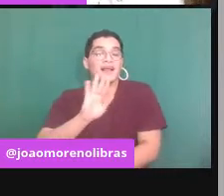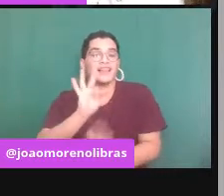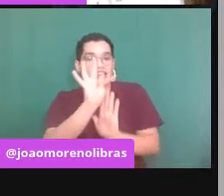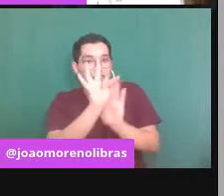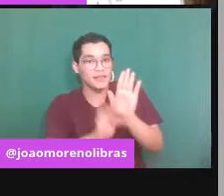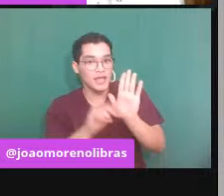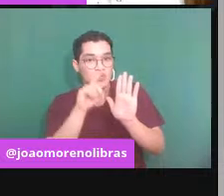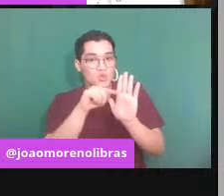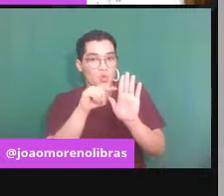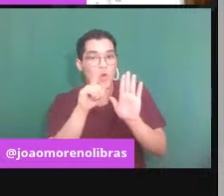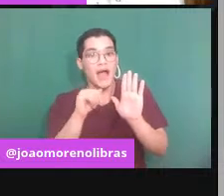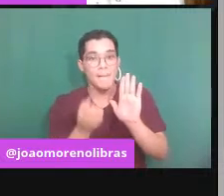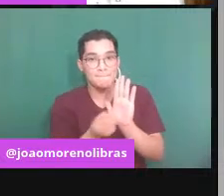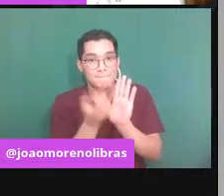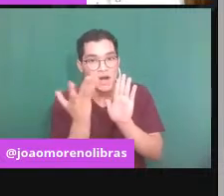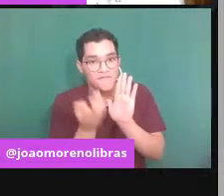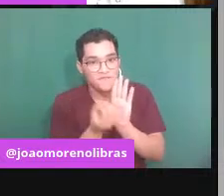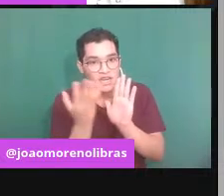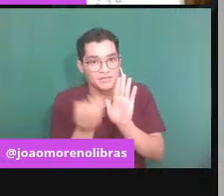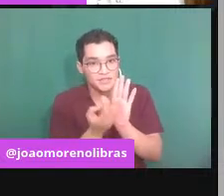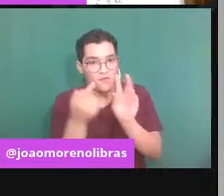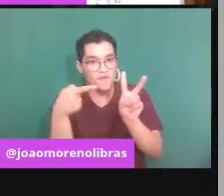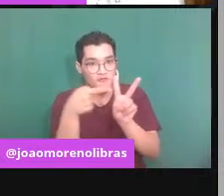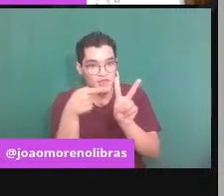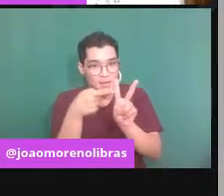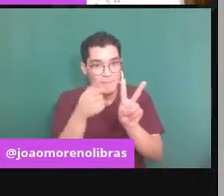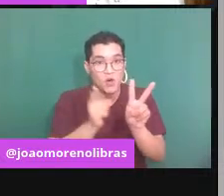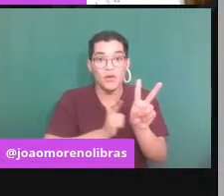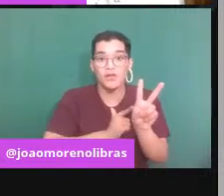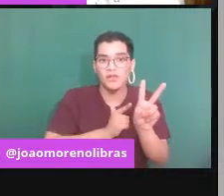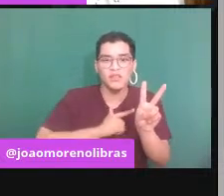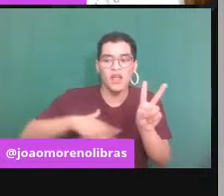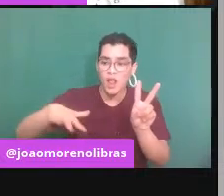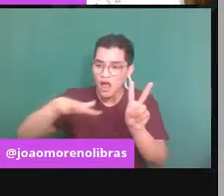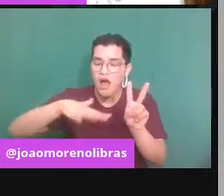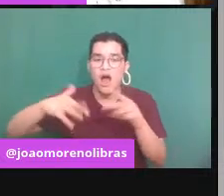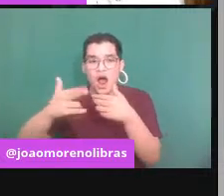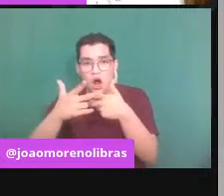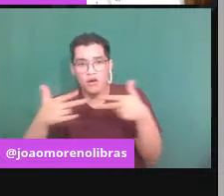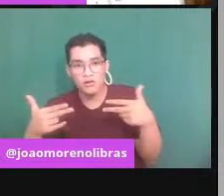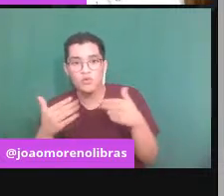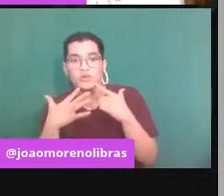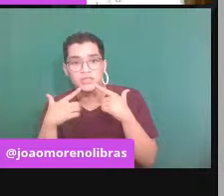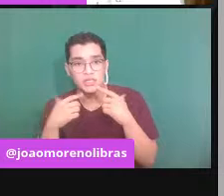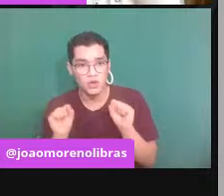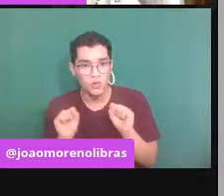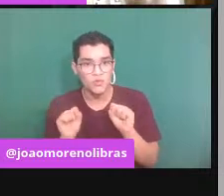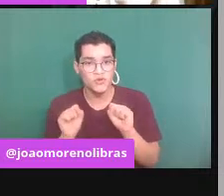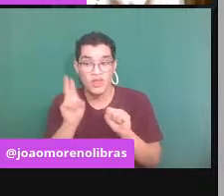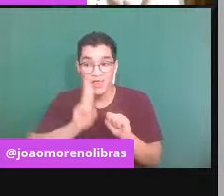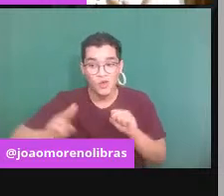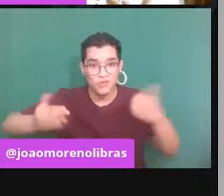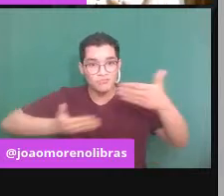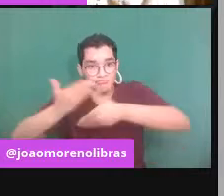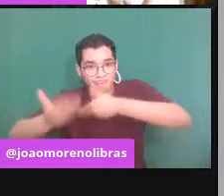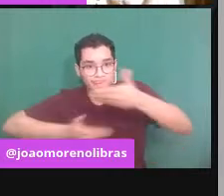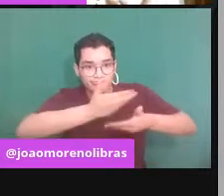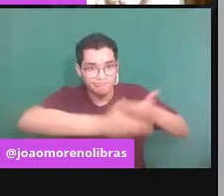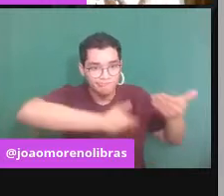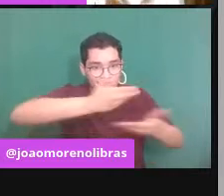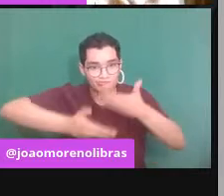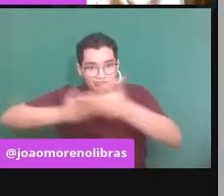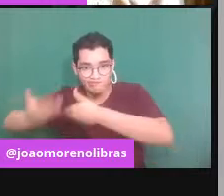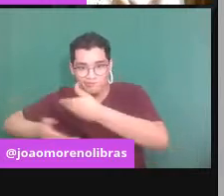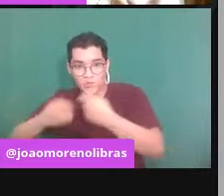elementos linguísticos selecionados e ordenados pelos falantes durante a atividade verbal, de modo a permitir aos parceiros na